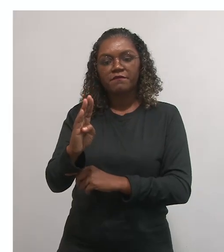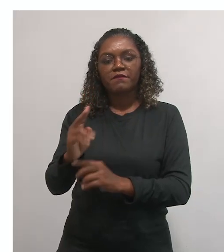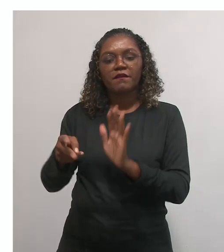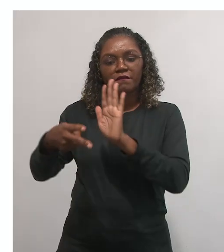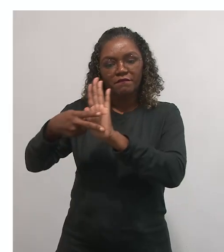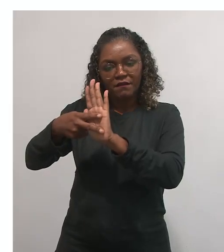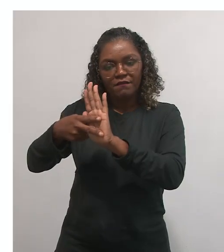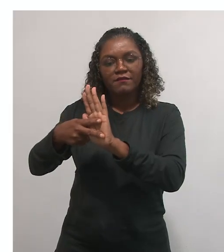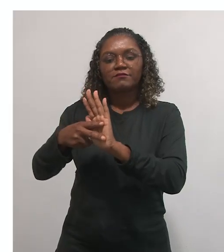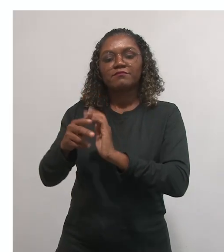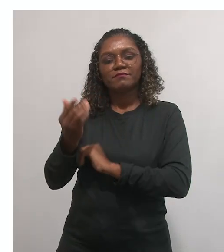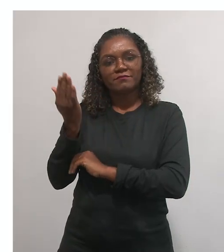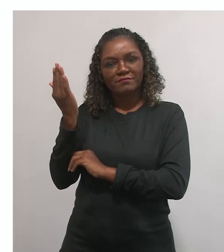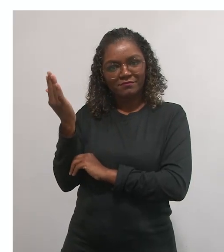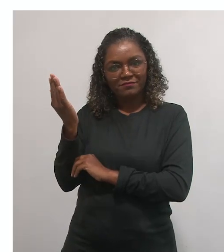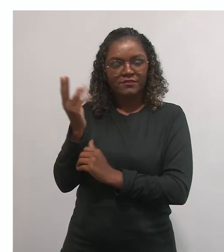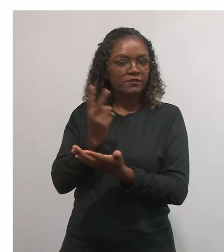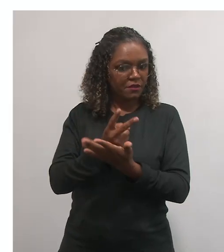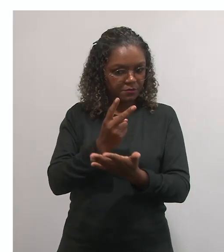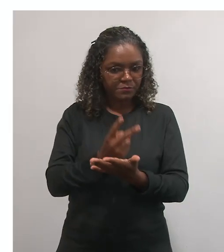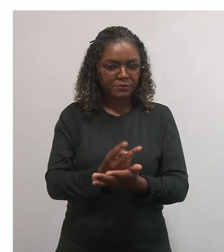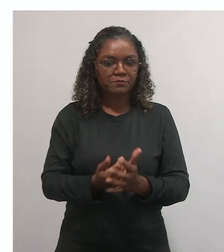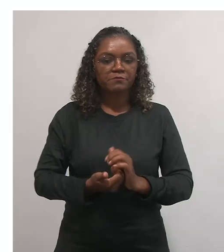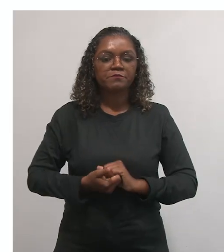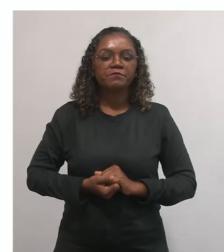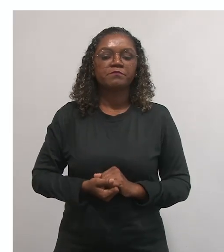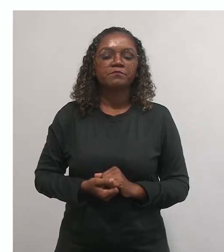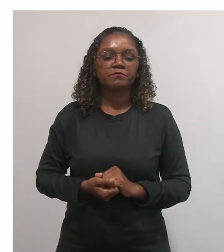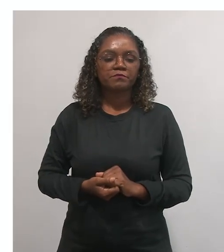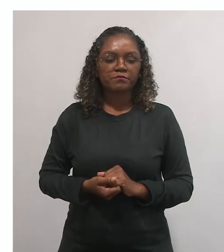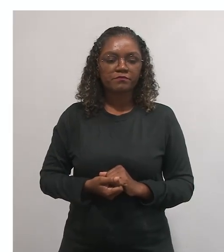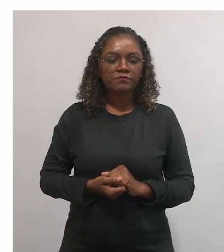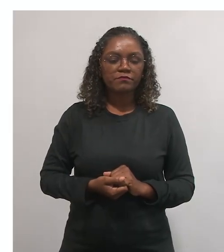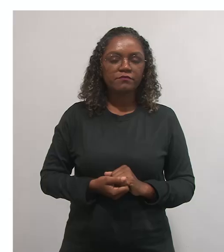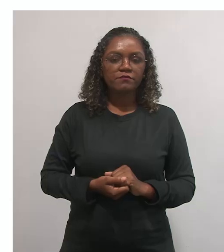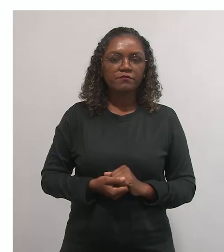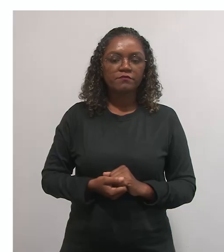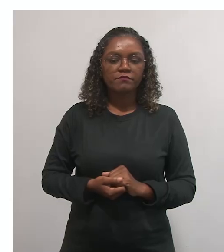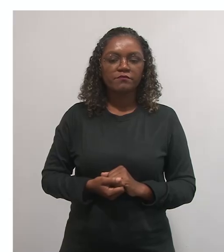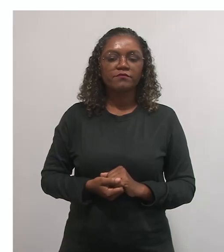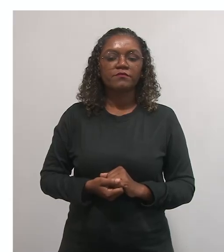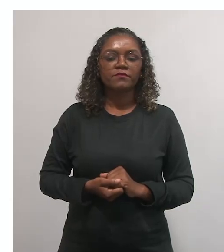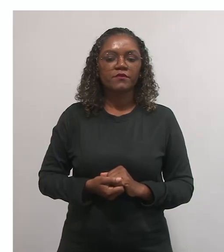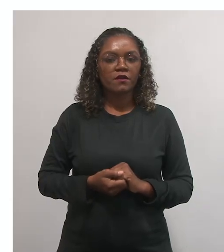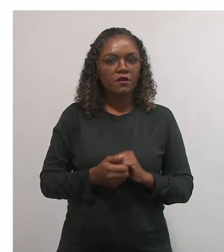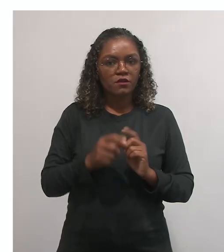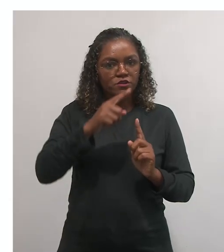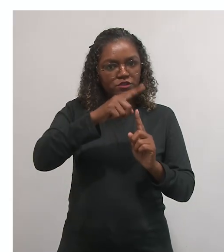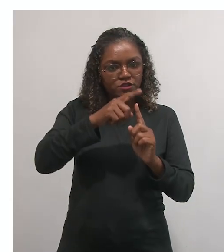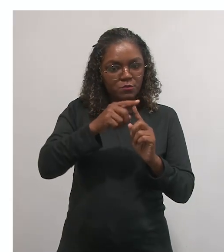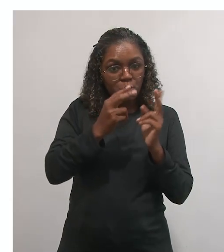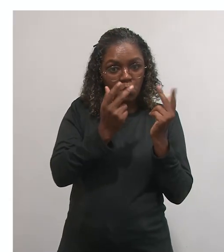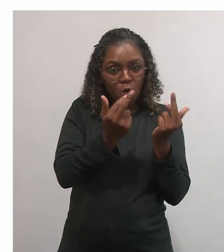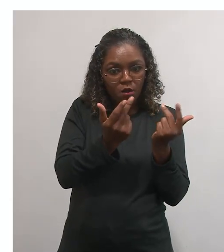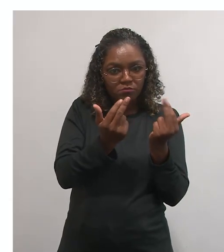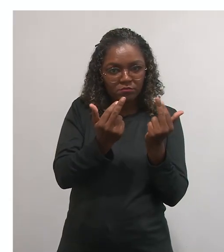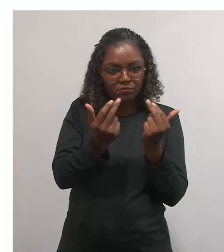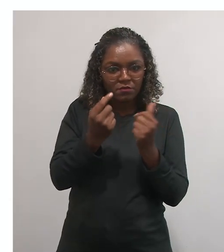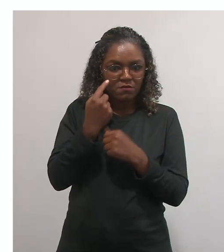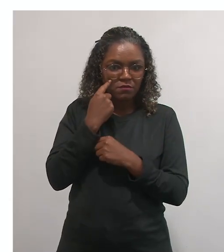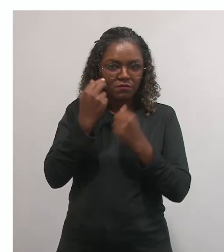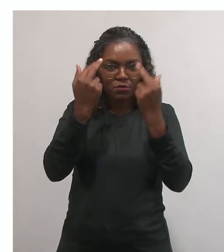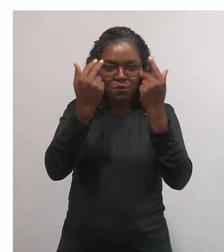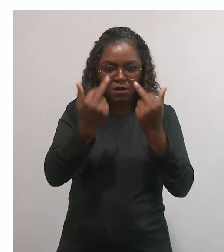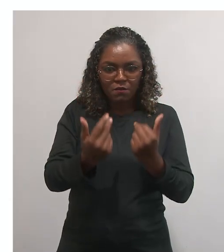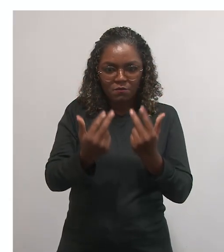margem de contribuição de percentual do pão italiano vezes a margem de vendas do mesmo jeito de cada produto e vou